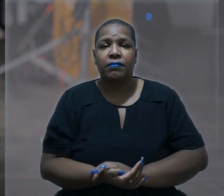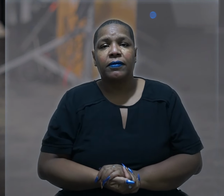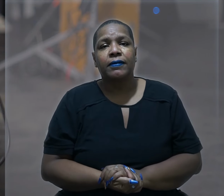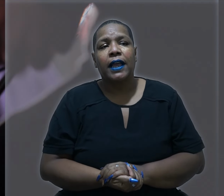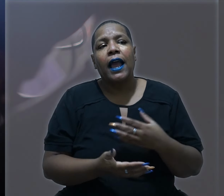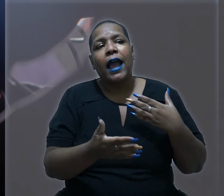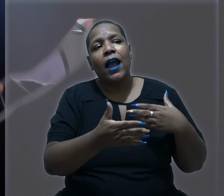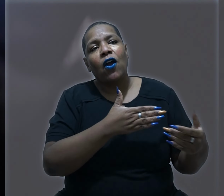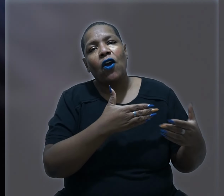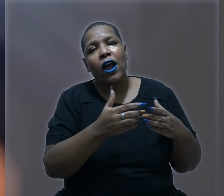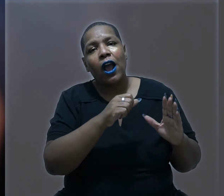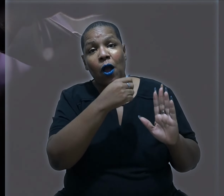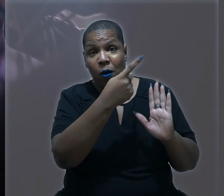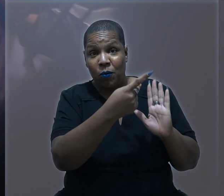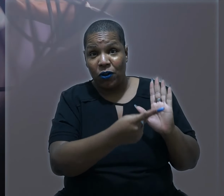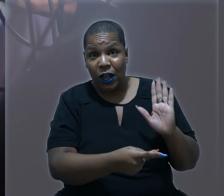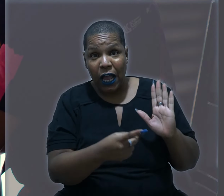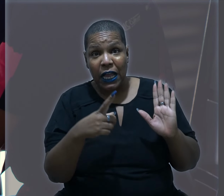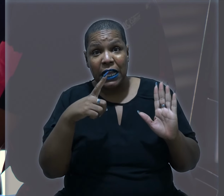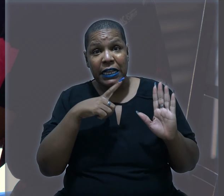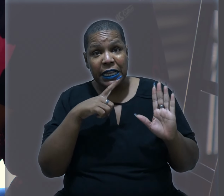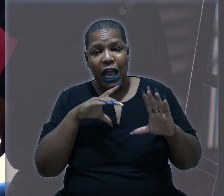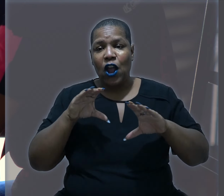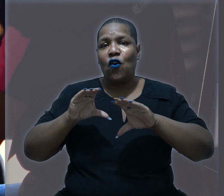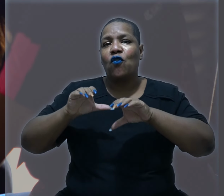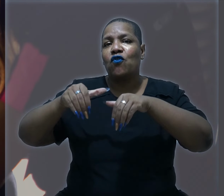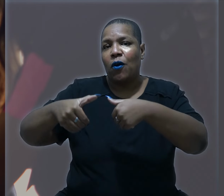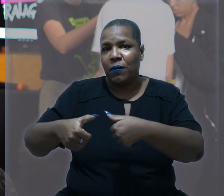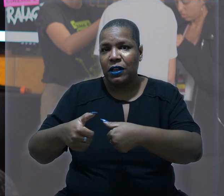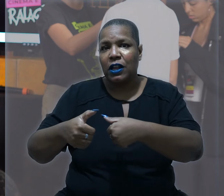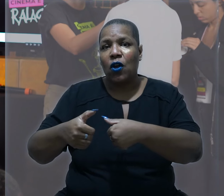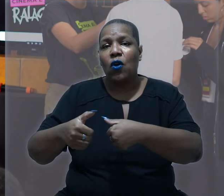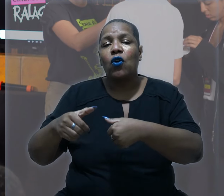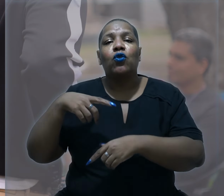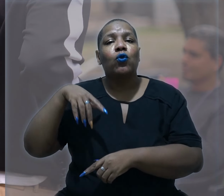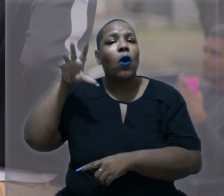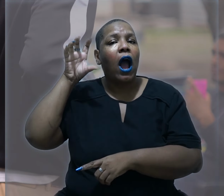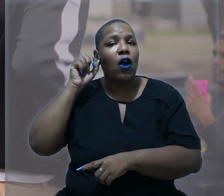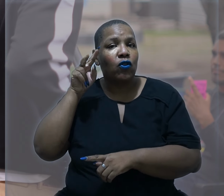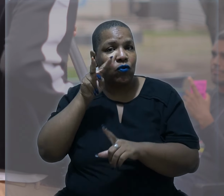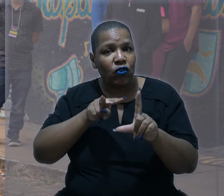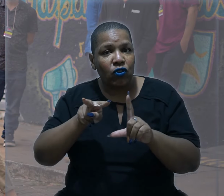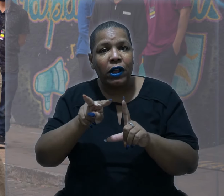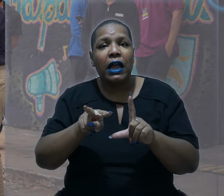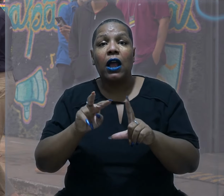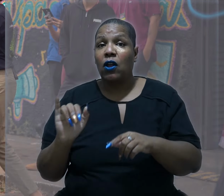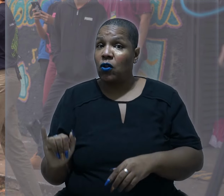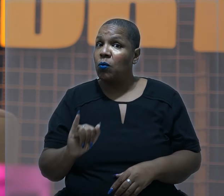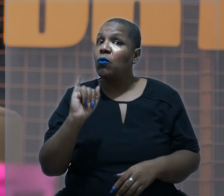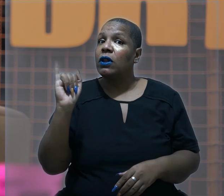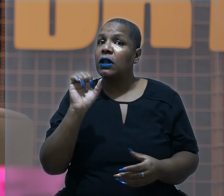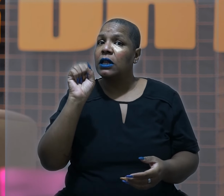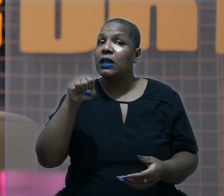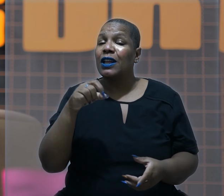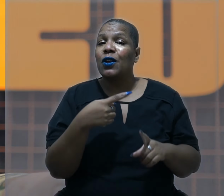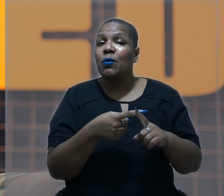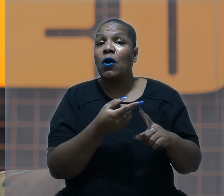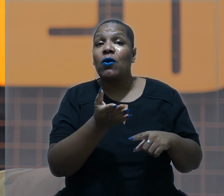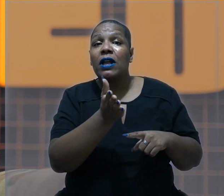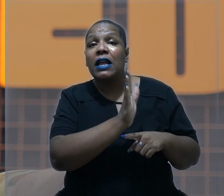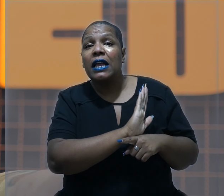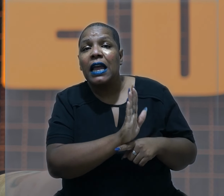Qualquer projeto que traga a questão da formação na área do audiovisual é de grande relevância, porque o cinema, o